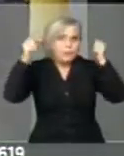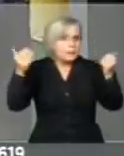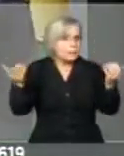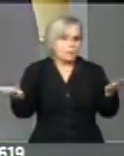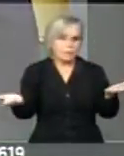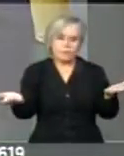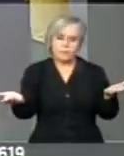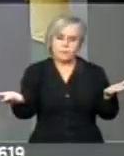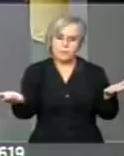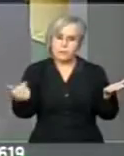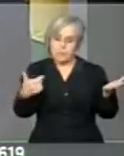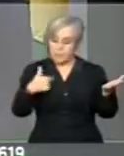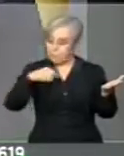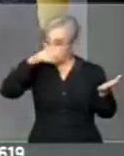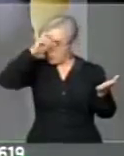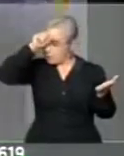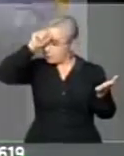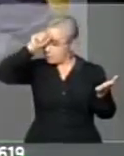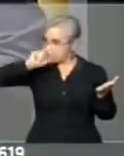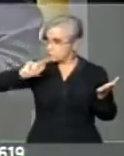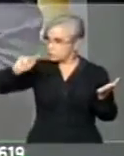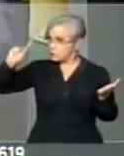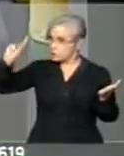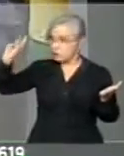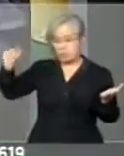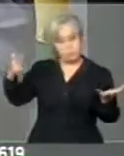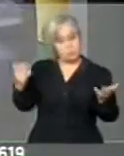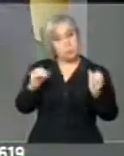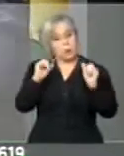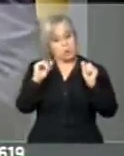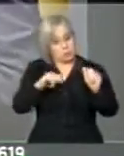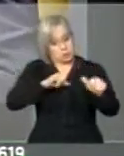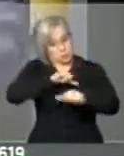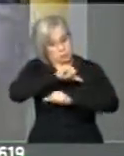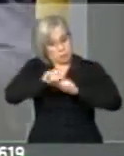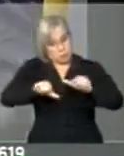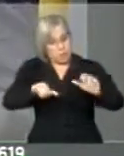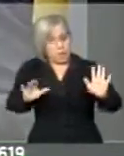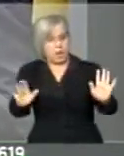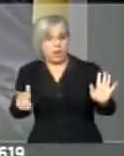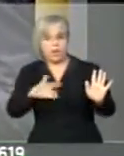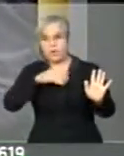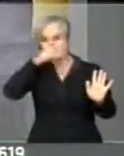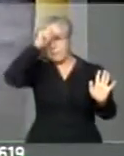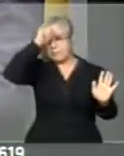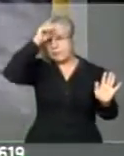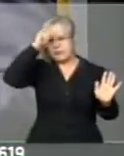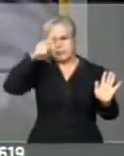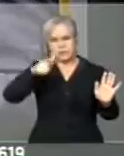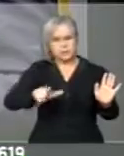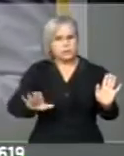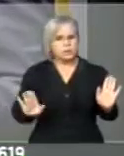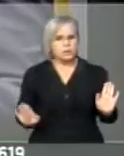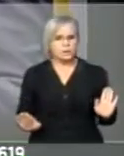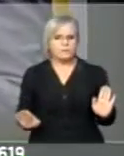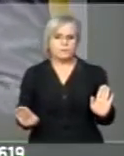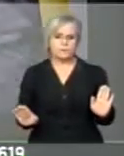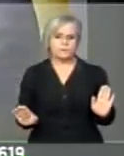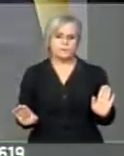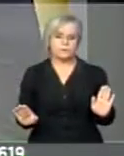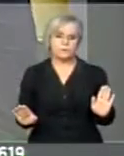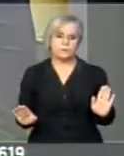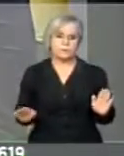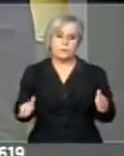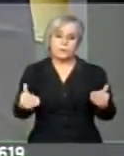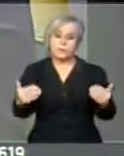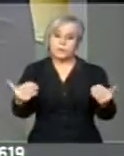Eu sei, eu aprendi isso. Pode ser que tenha mudado, tudo bem, vou me reciclar, vou aprender de novo. Nós estamos aqui para aprender a cada dia. E